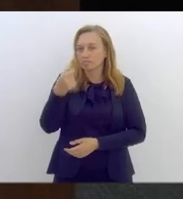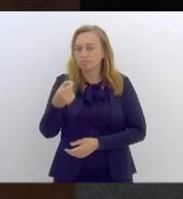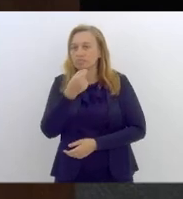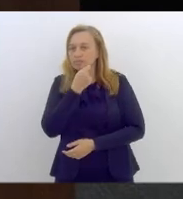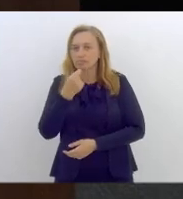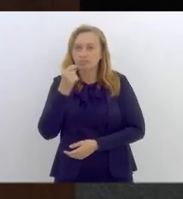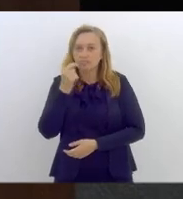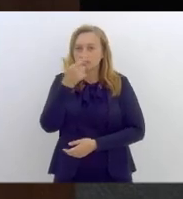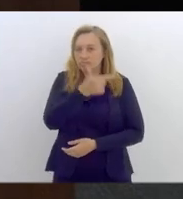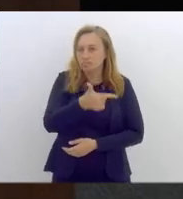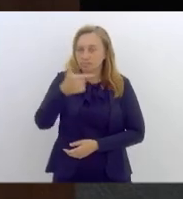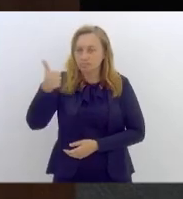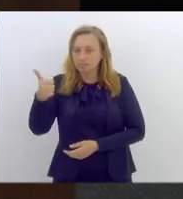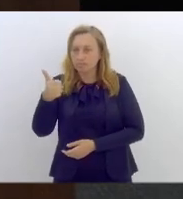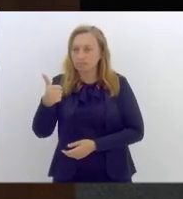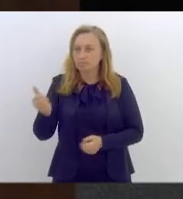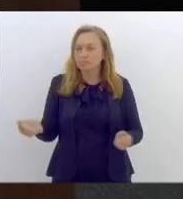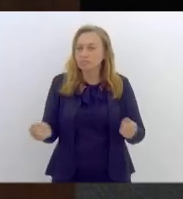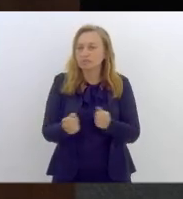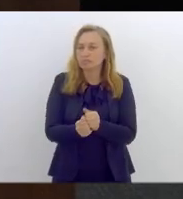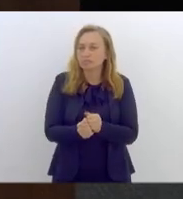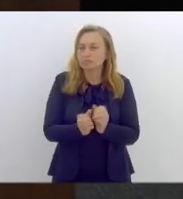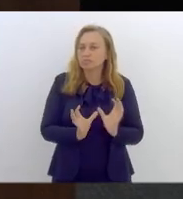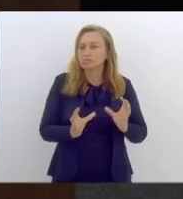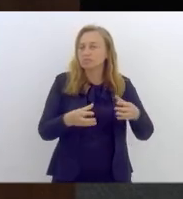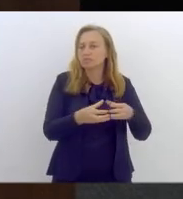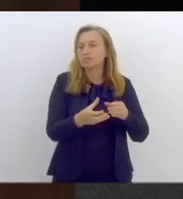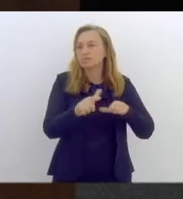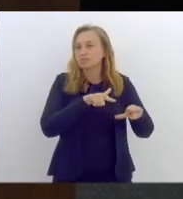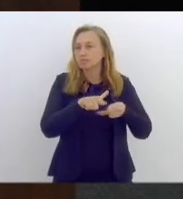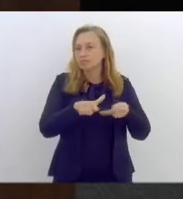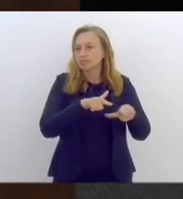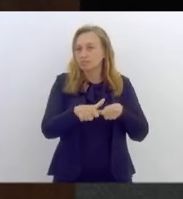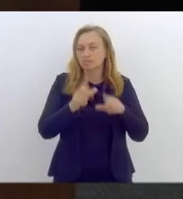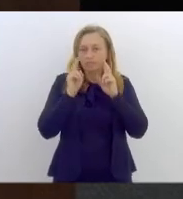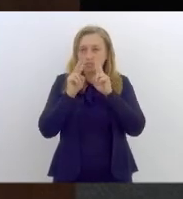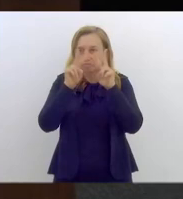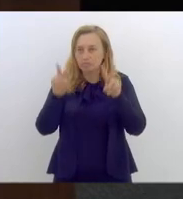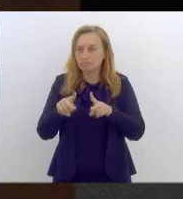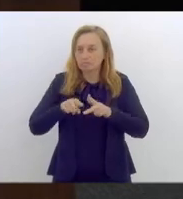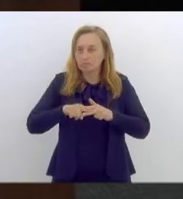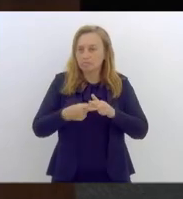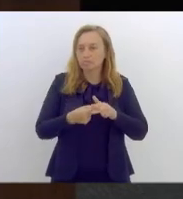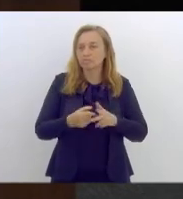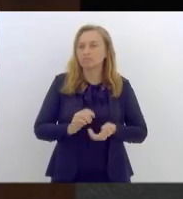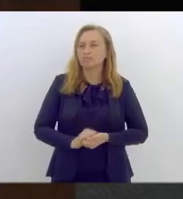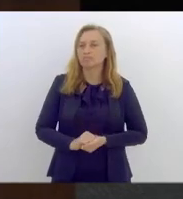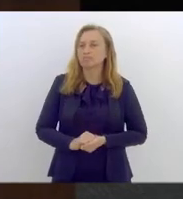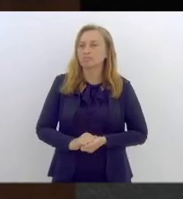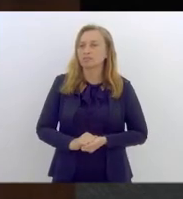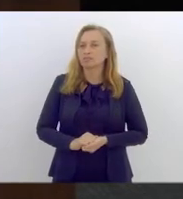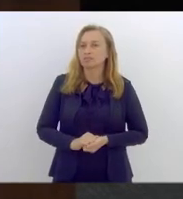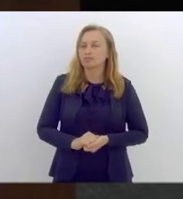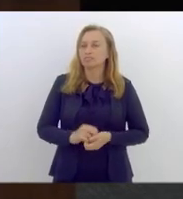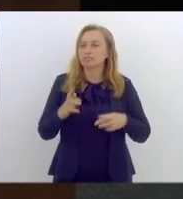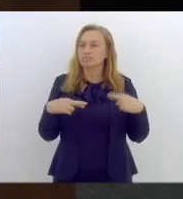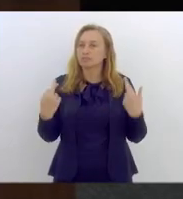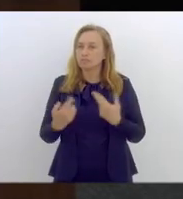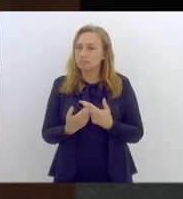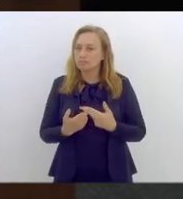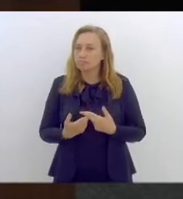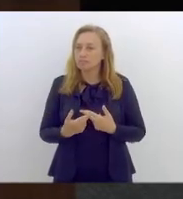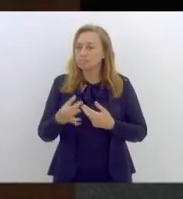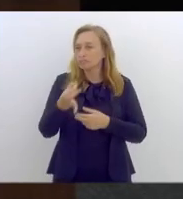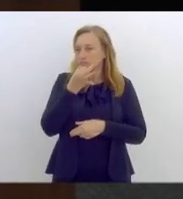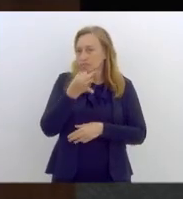2021 em conjunto com a comissão de trabalho visando seu aperfeiçoamento Na audiência foram dados